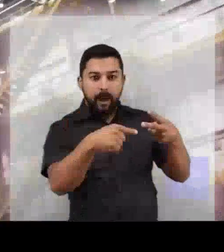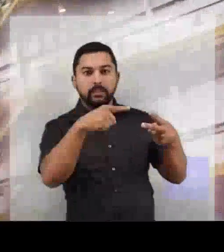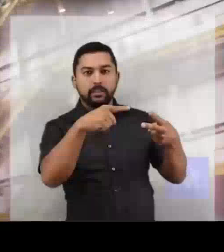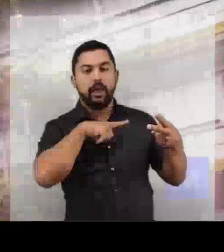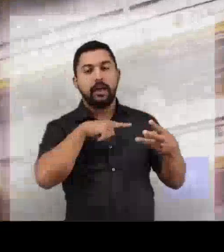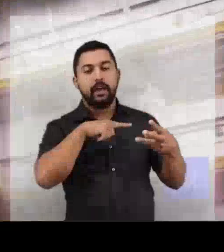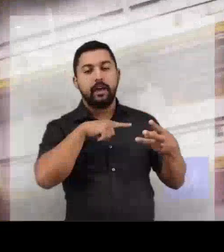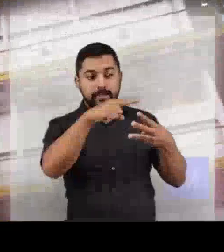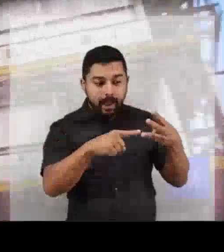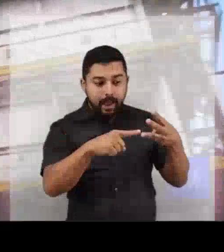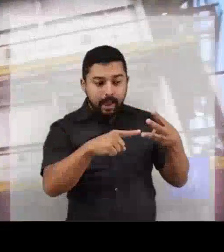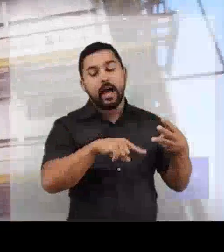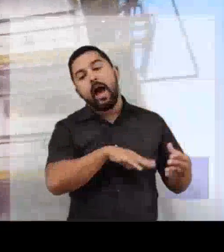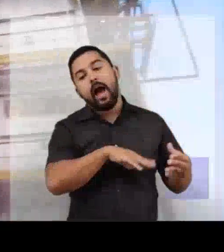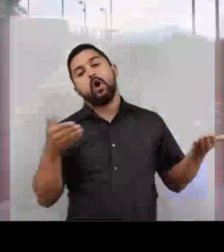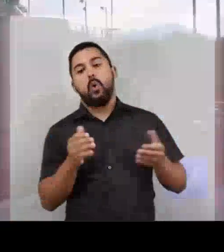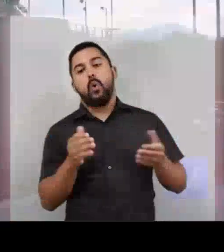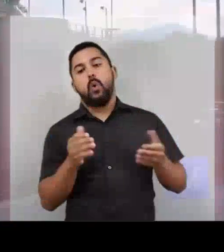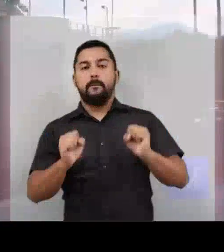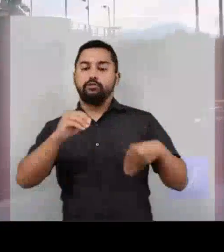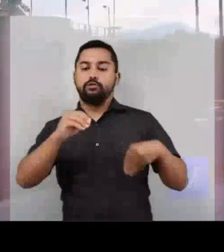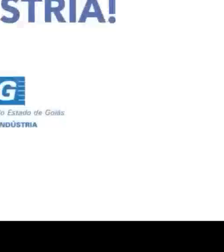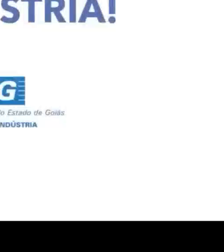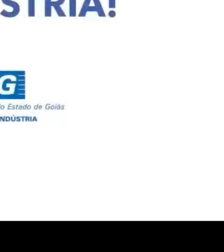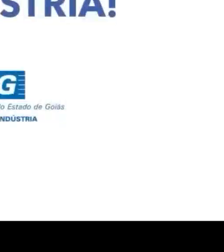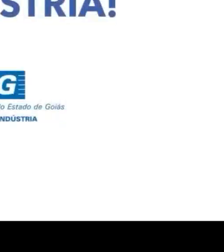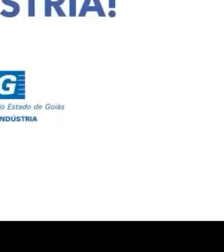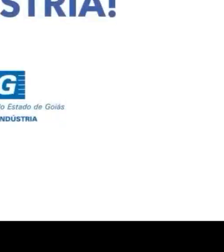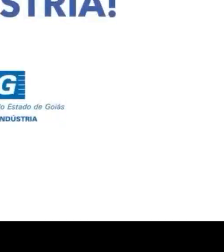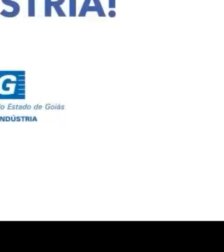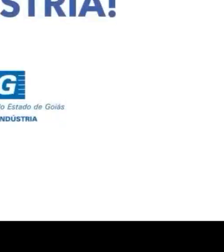destilação direta e do craqueamento podem finalmente ser misturadas.